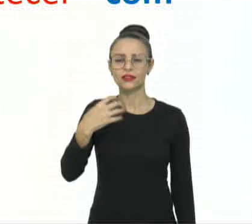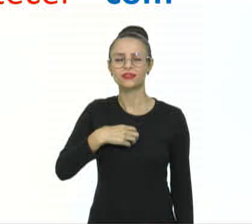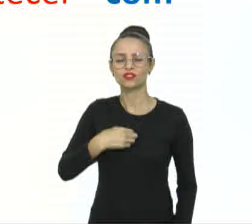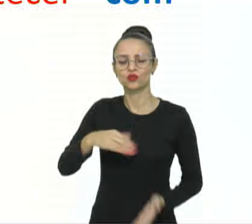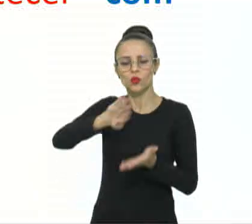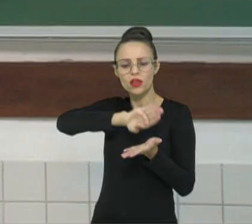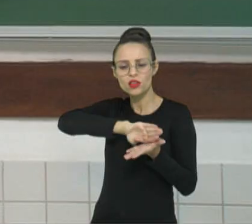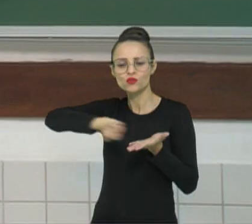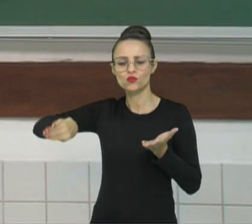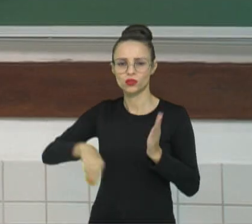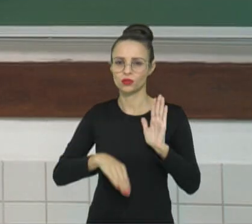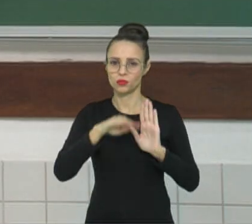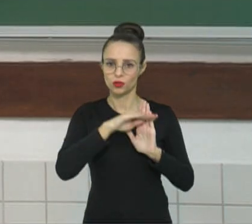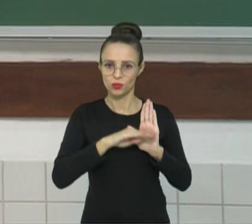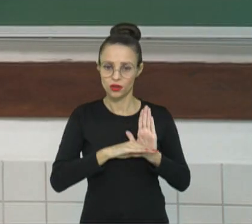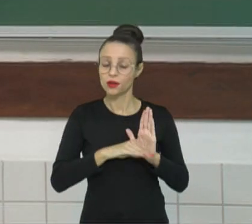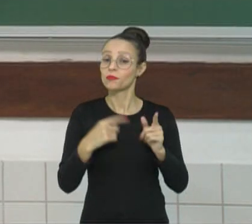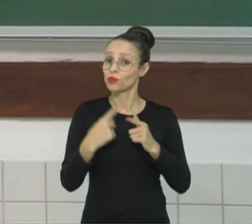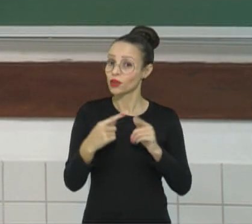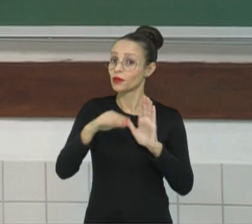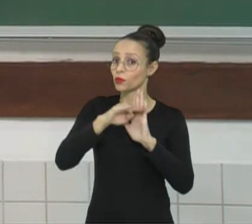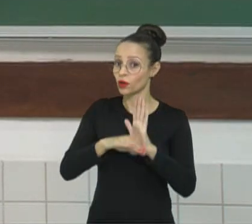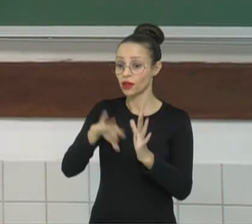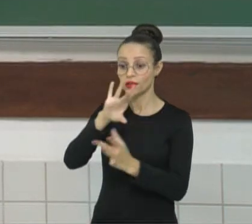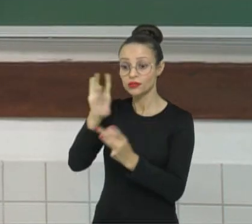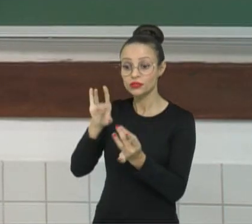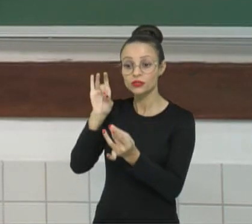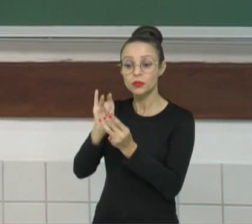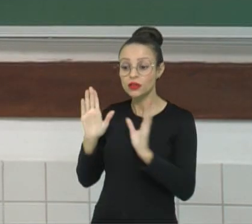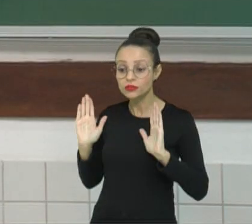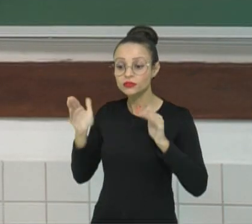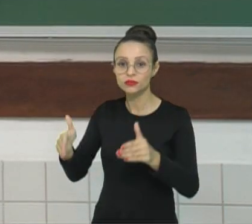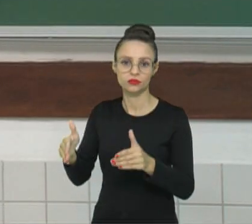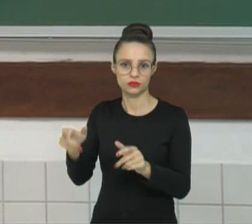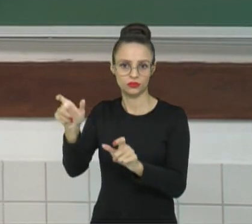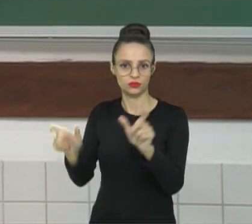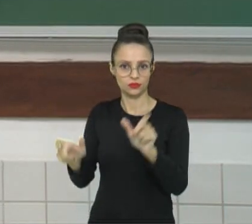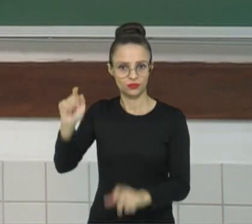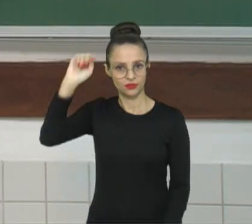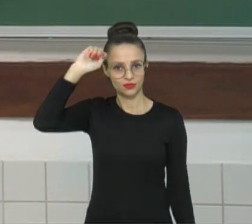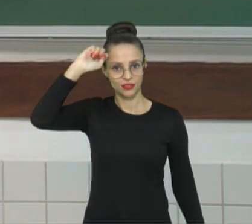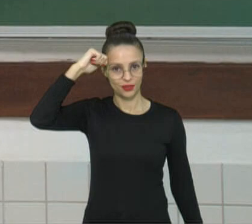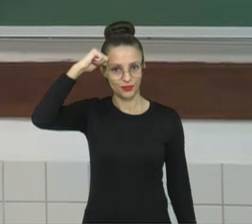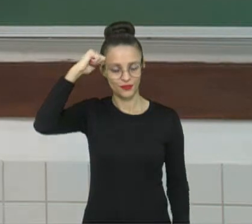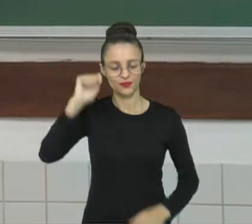se sentiram excluídos pelo programa? Porque o programa era específico para negros, certo?